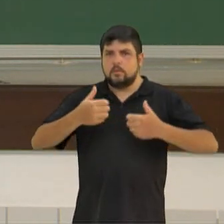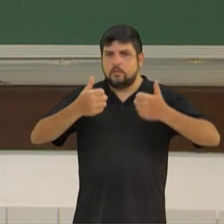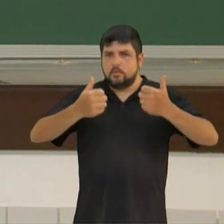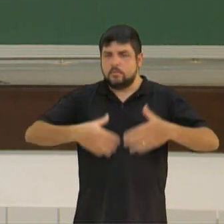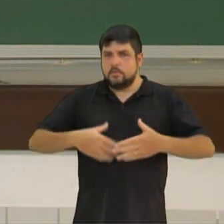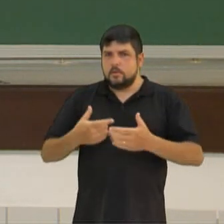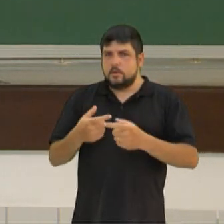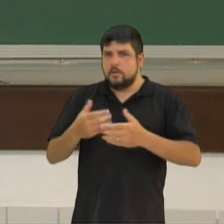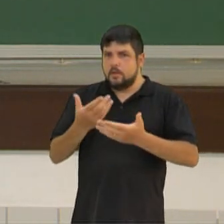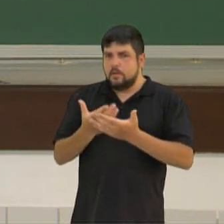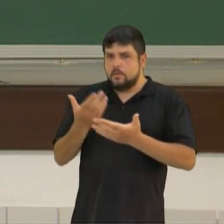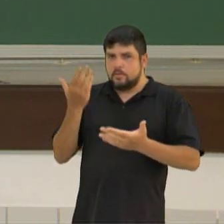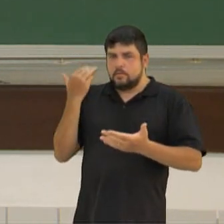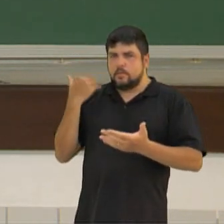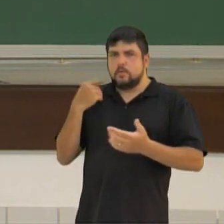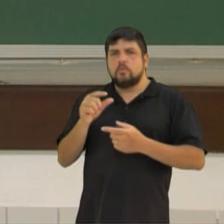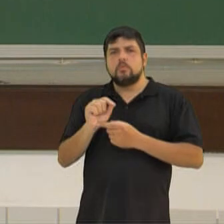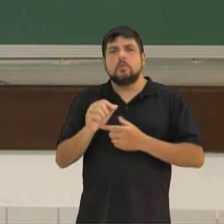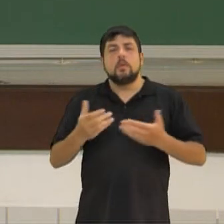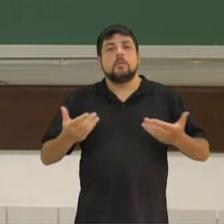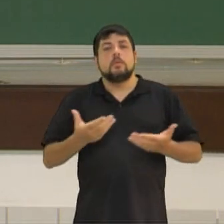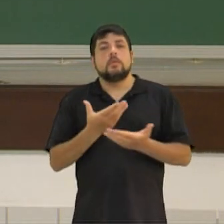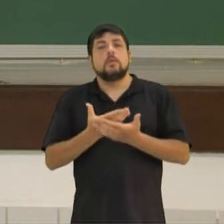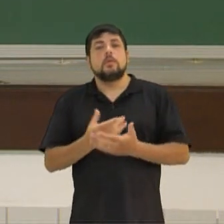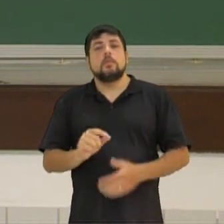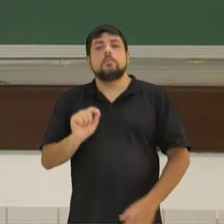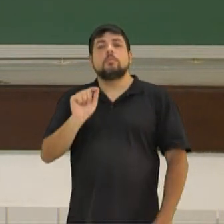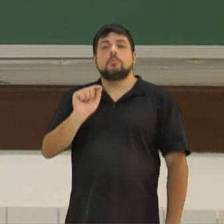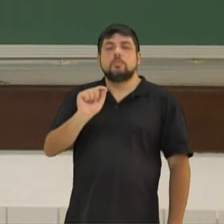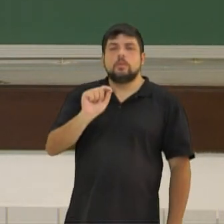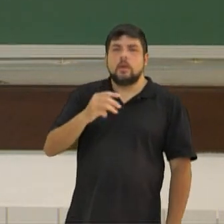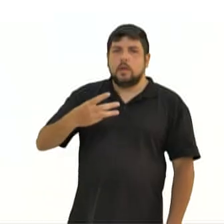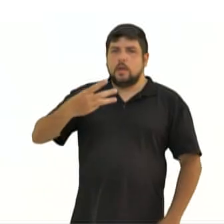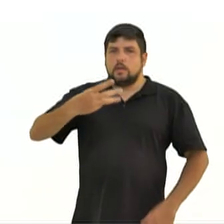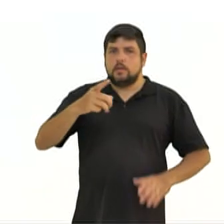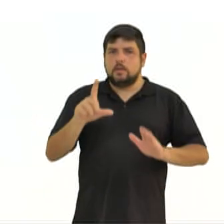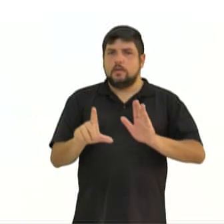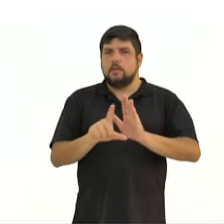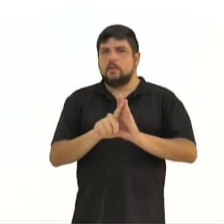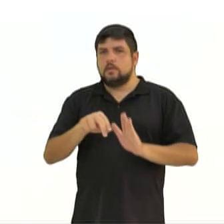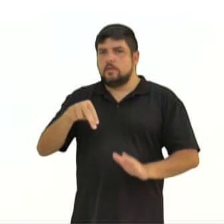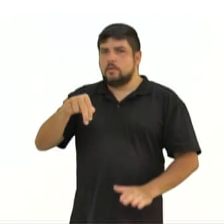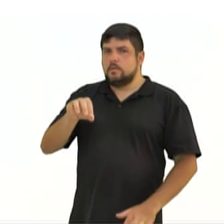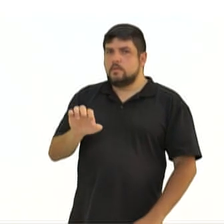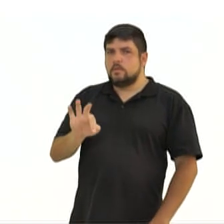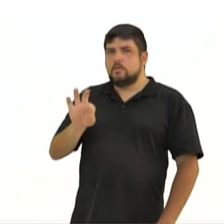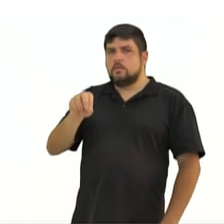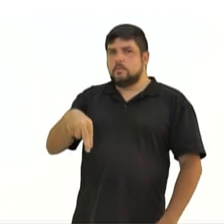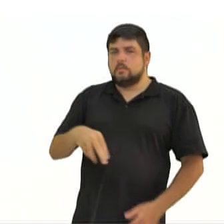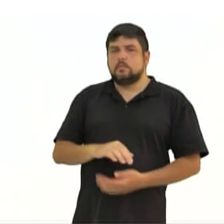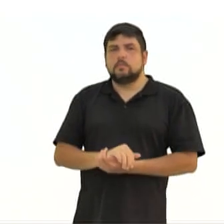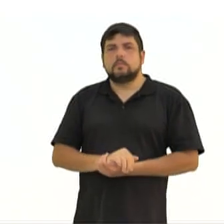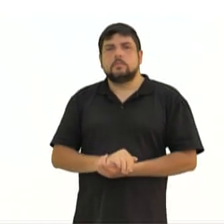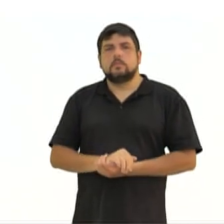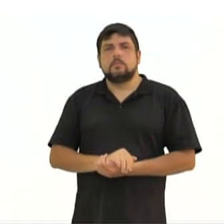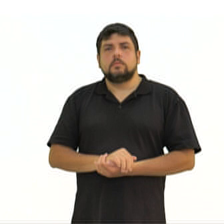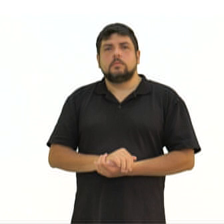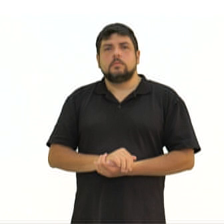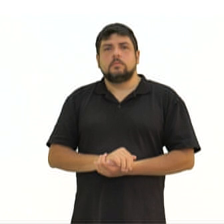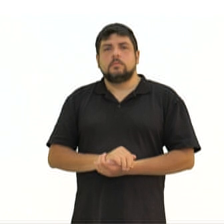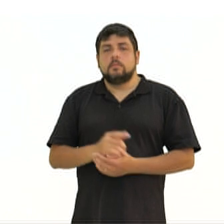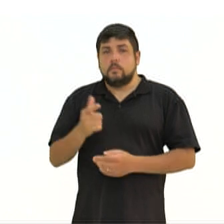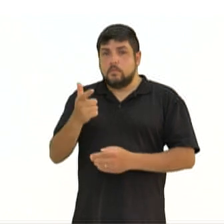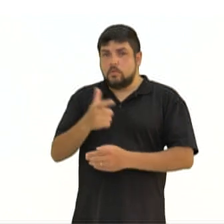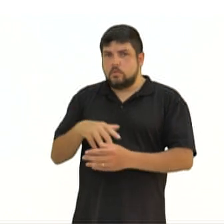aula passada, né, a nossa aula de hoje é sobre a terceira lei de Newton, tá? Então, retomando